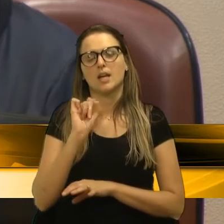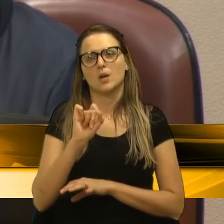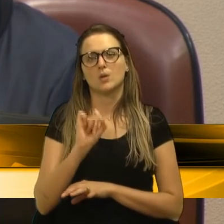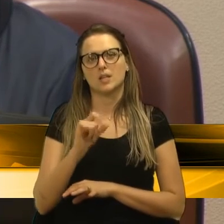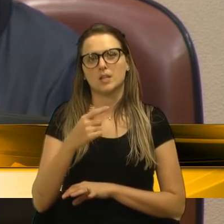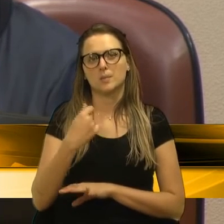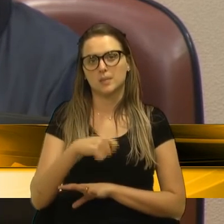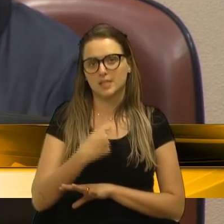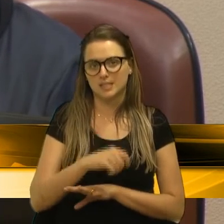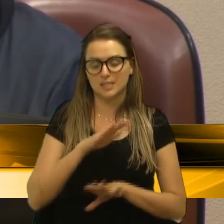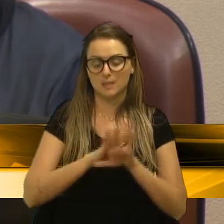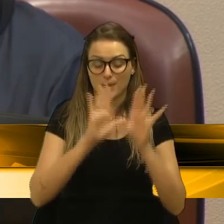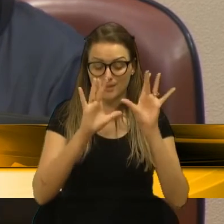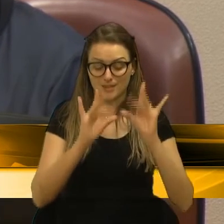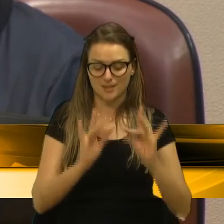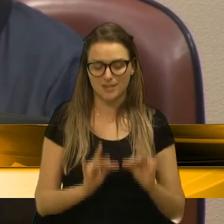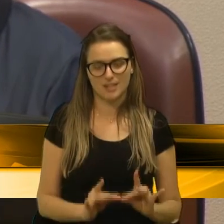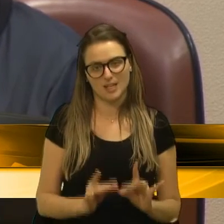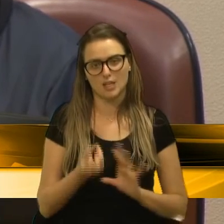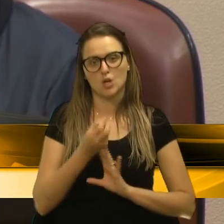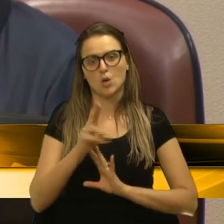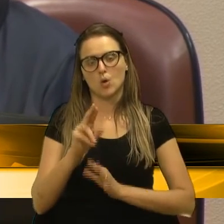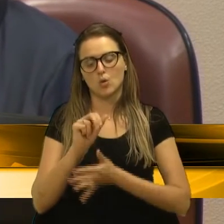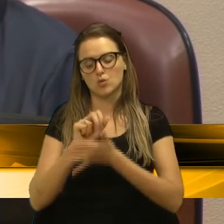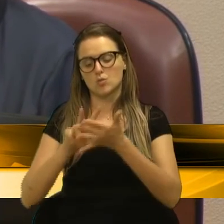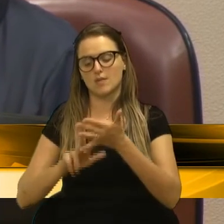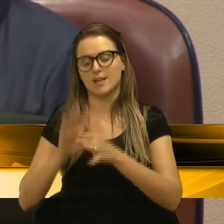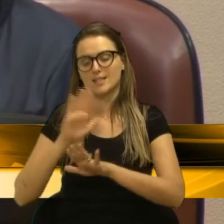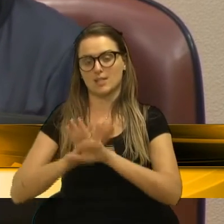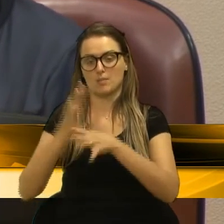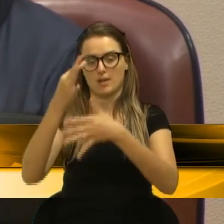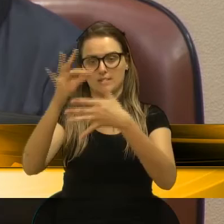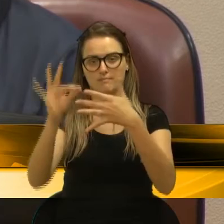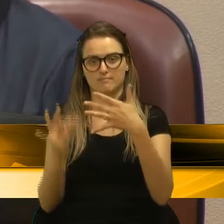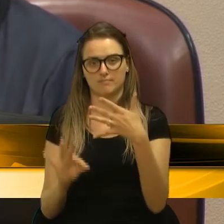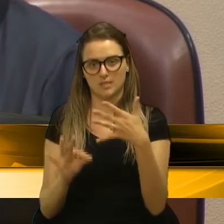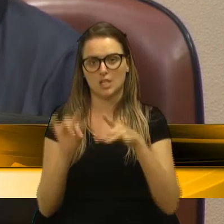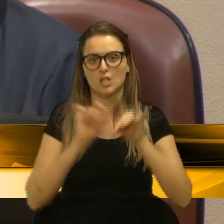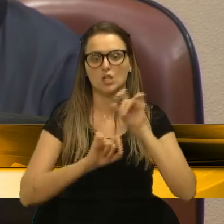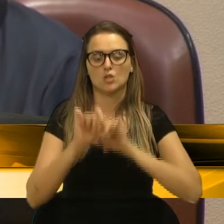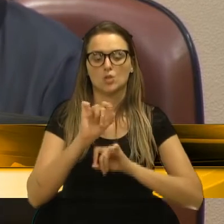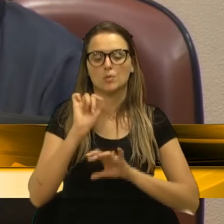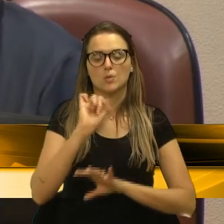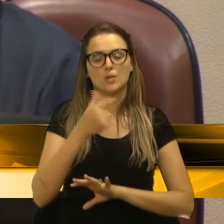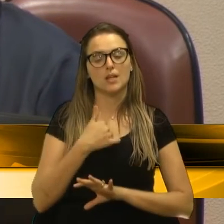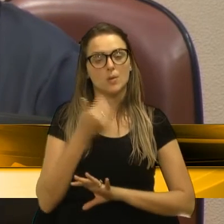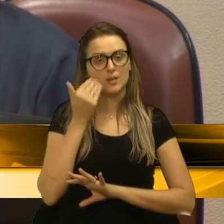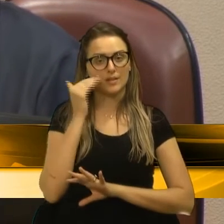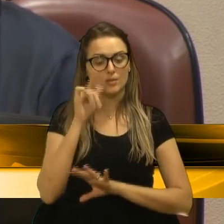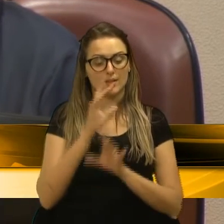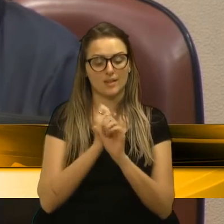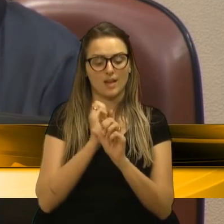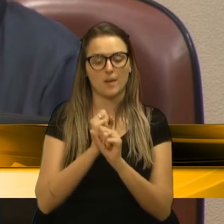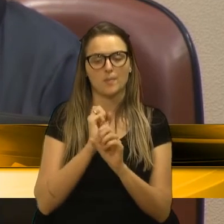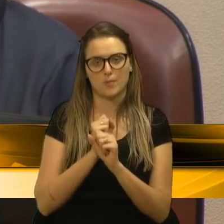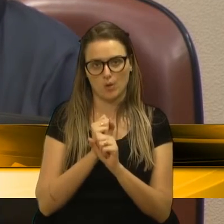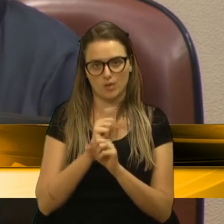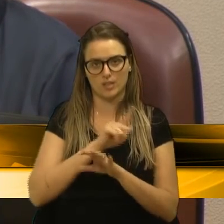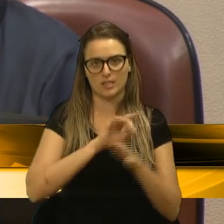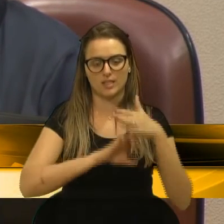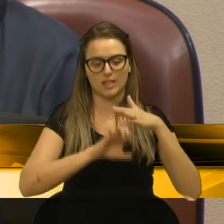de elementos mais detalhados ou de uma análise mais pontual sobre a aventada fragilidade. A meu entender, a pontuação é